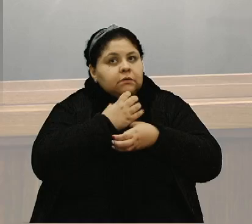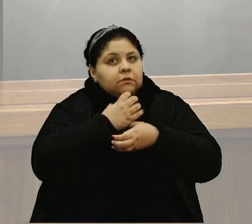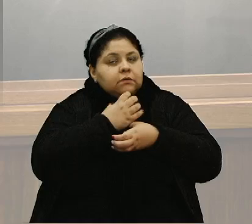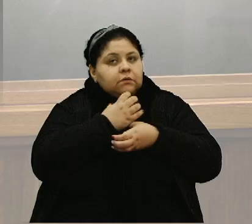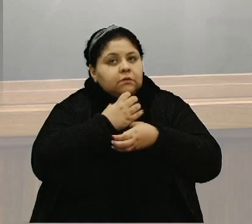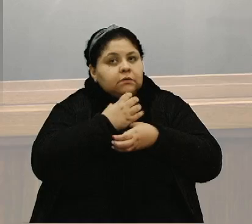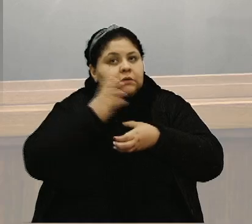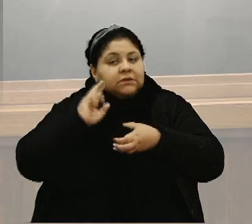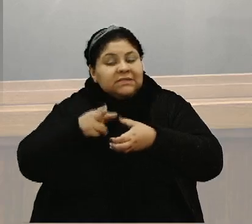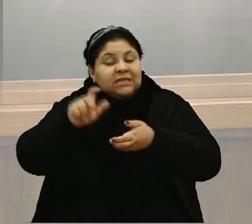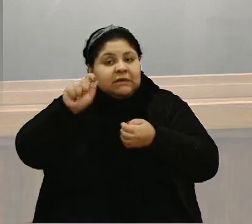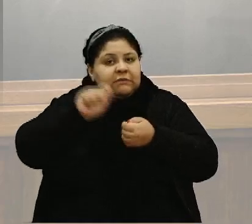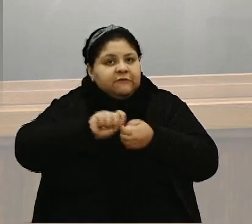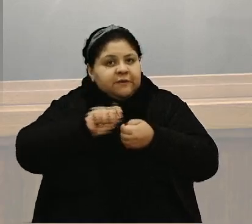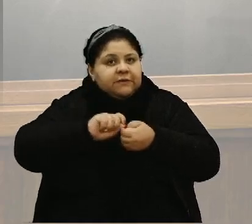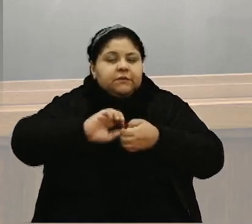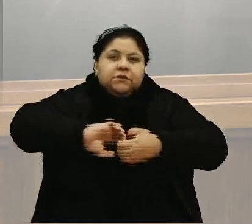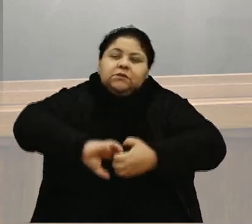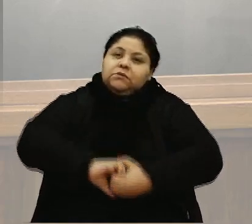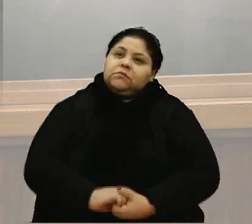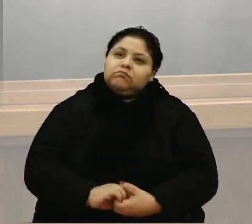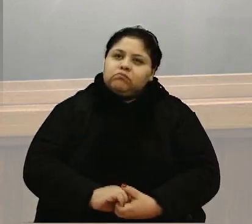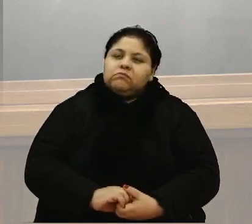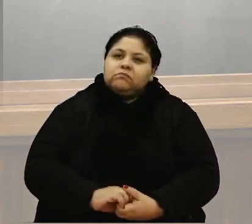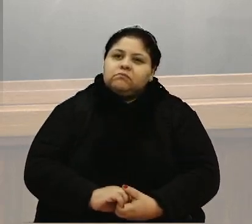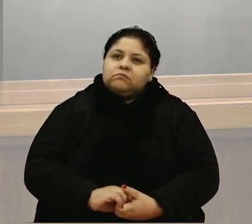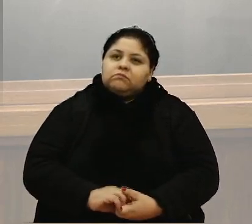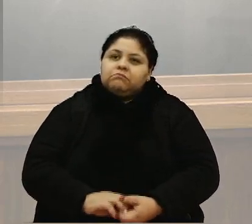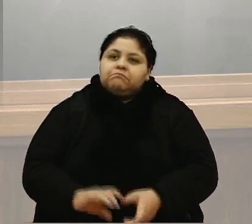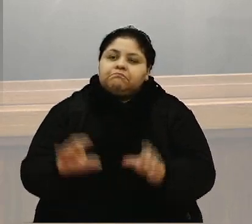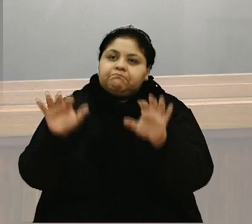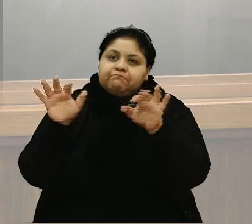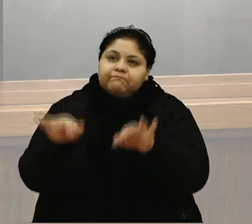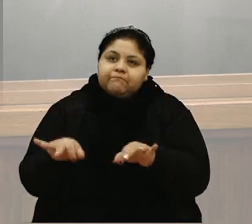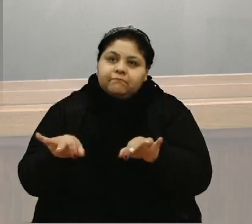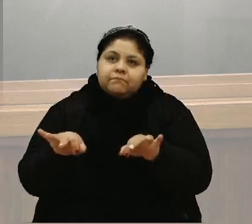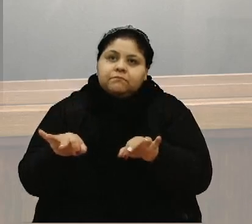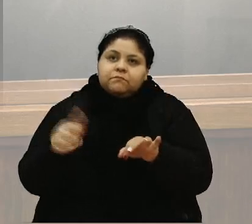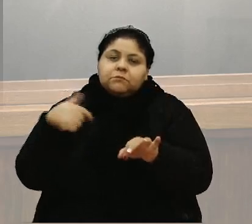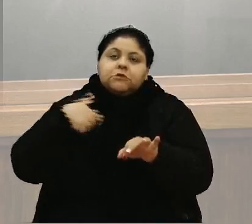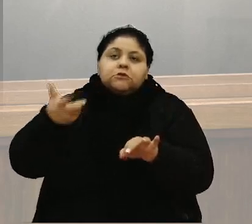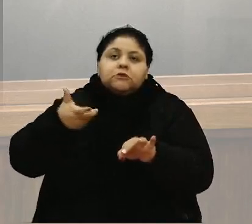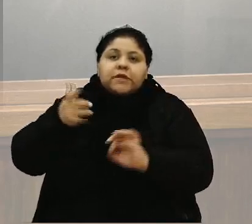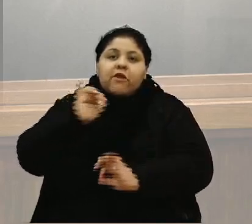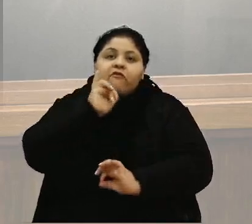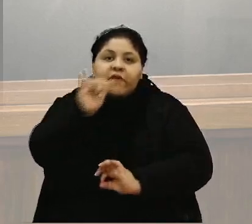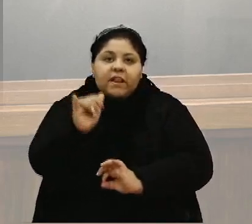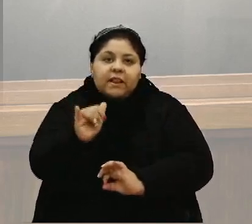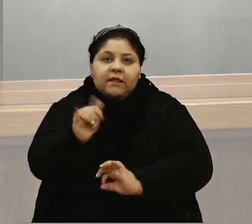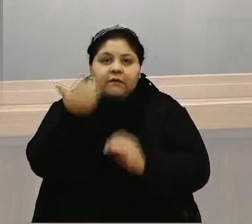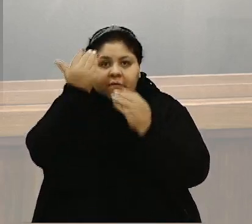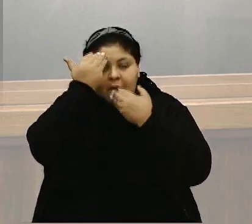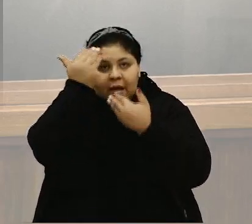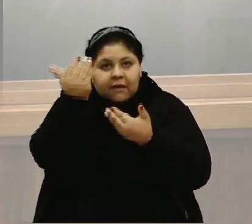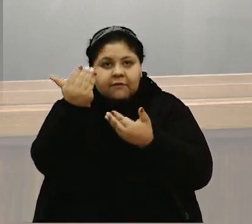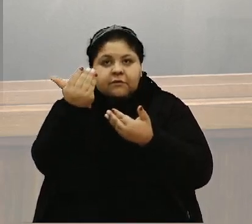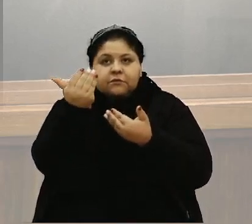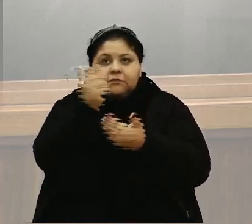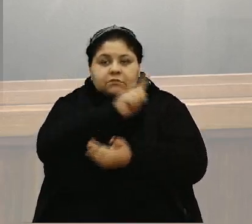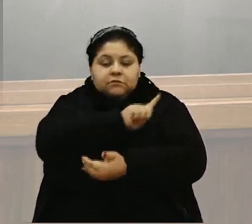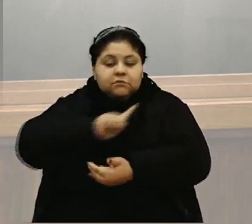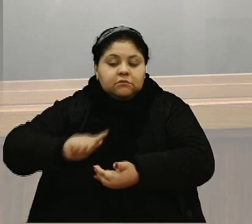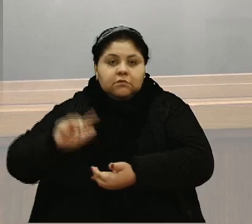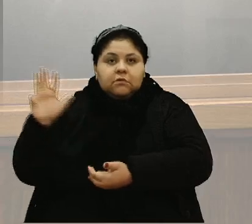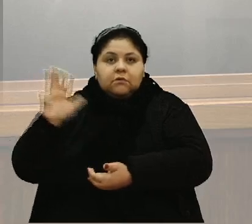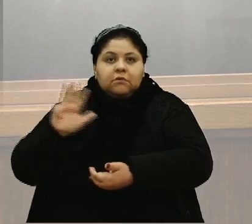que a gente sempre fez. E, para finalizar, eu quero dizer e agradecer ao governo Lula